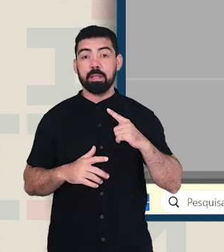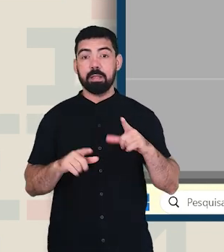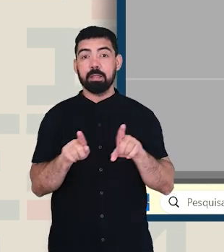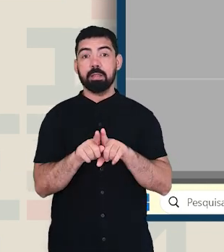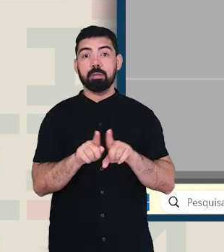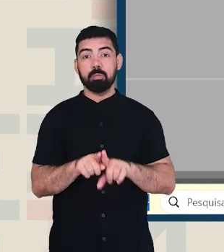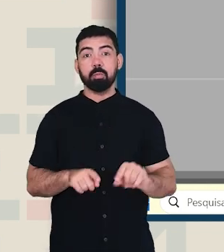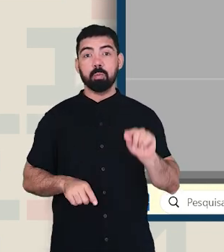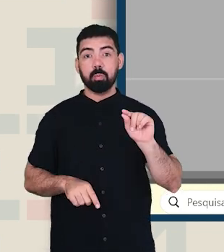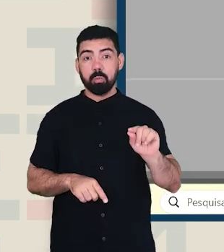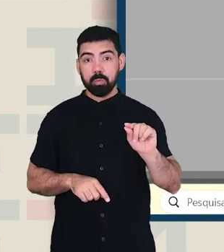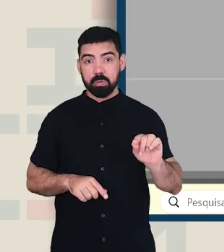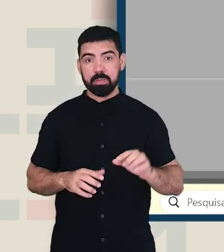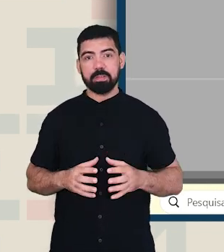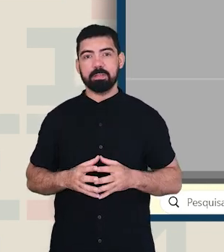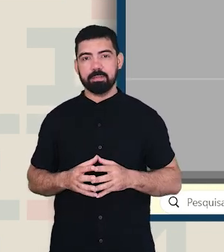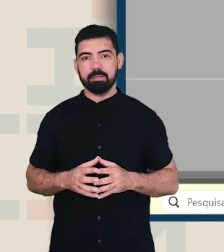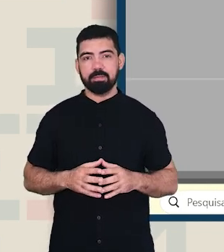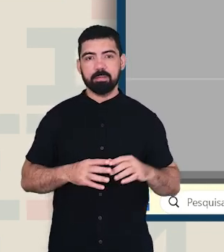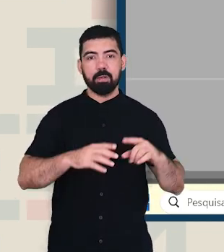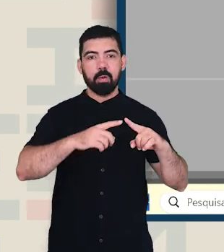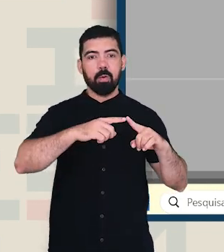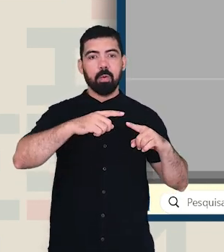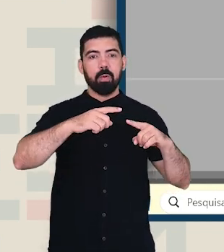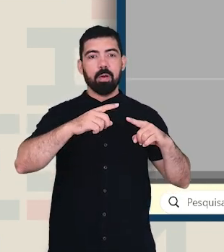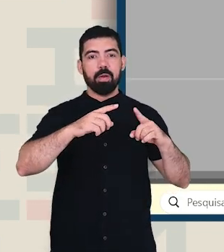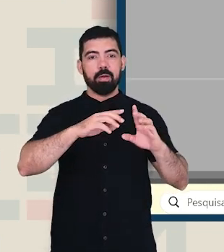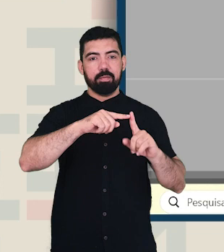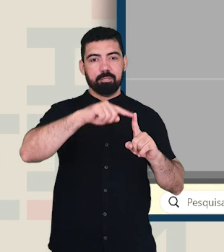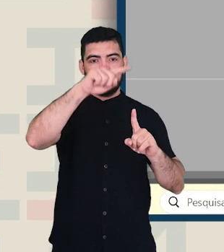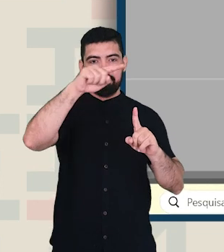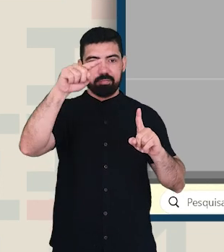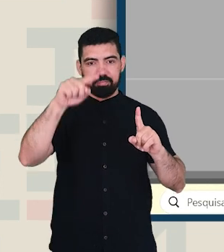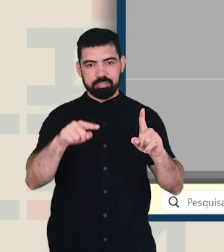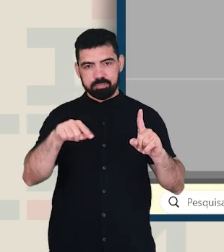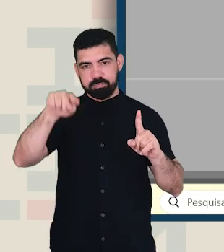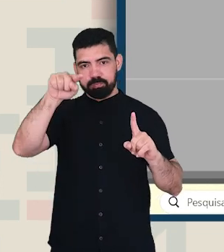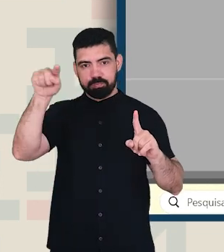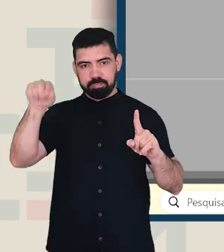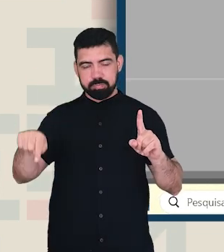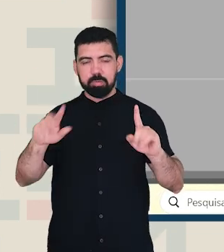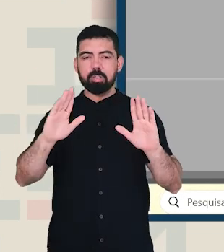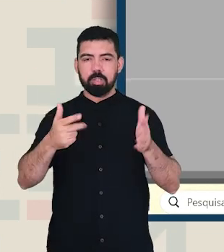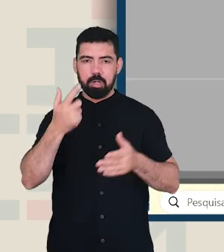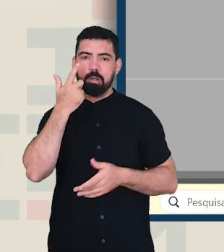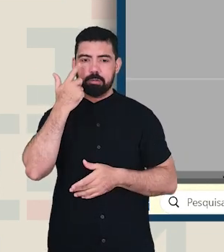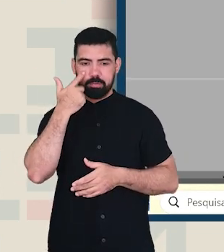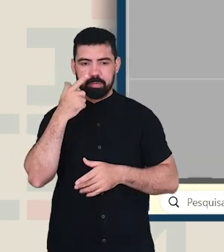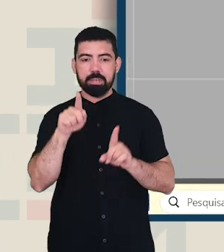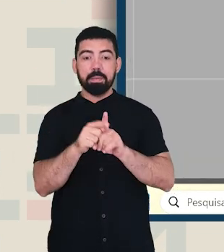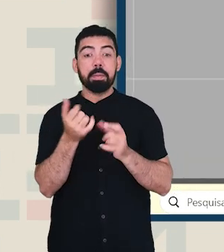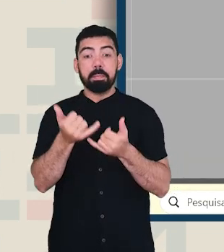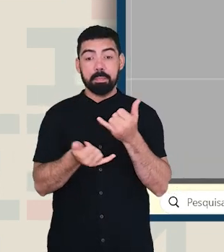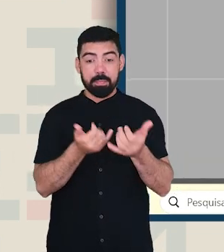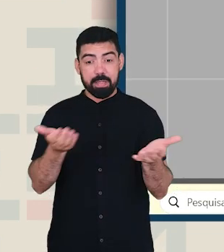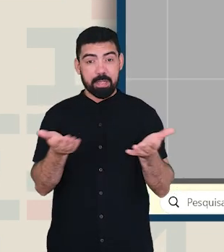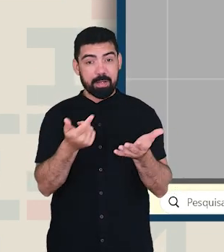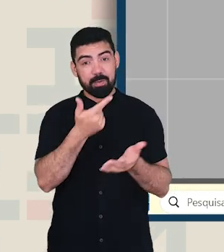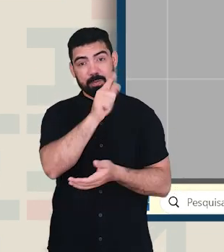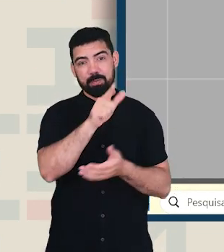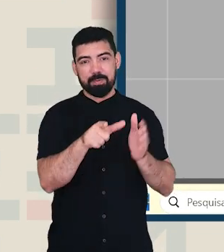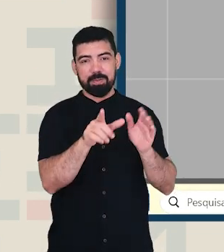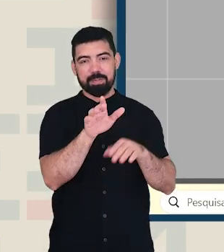aqui uma onda quadrada de pulso, que a gente já viu, que é o que estávamos brincando no